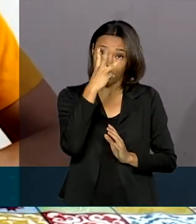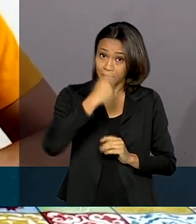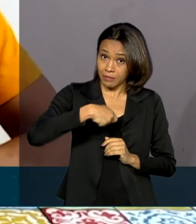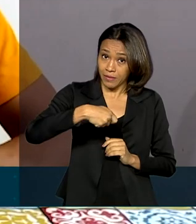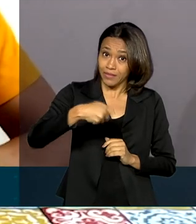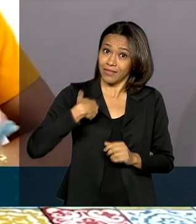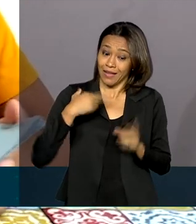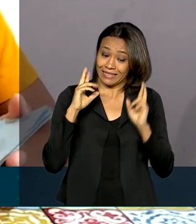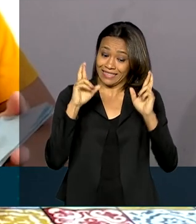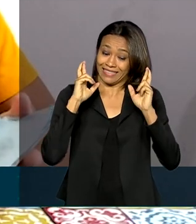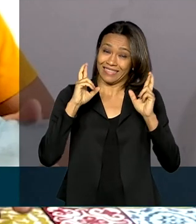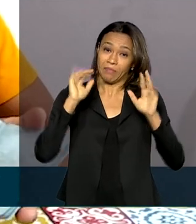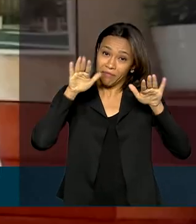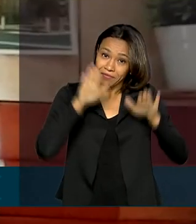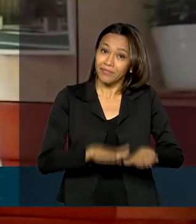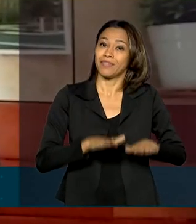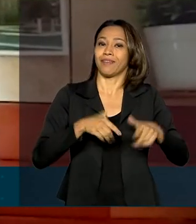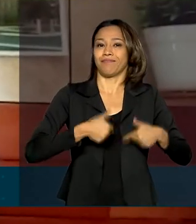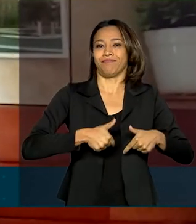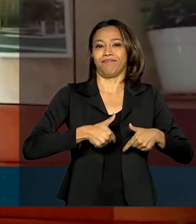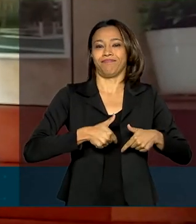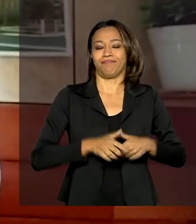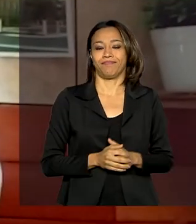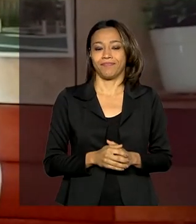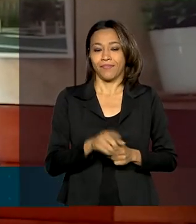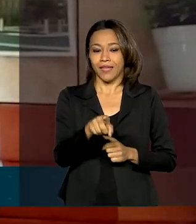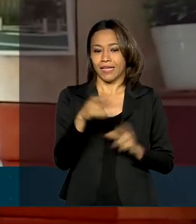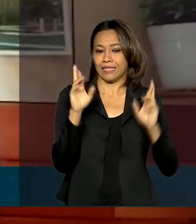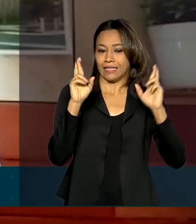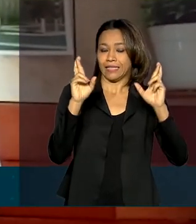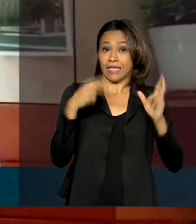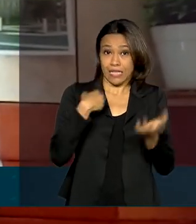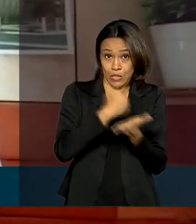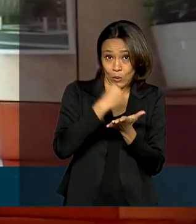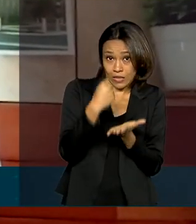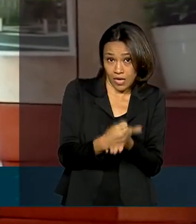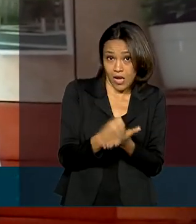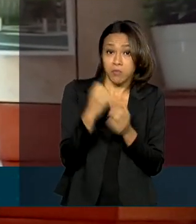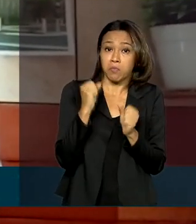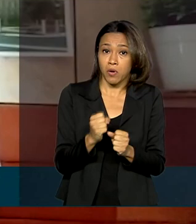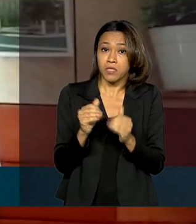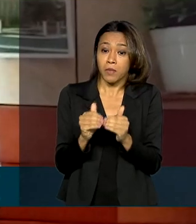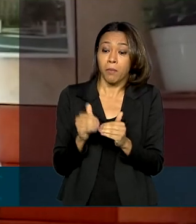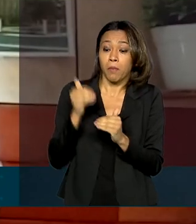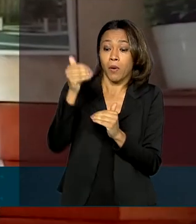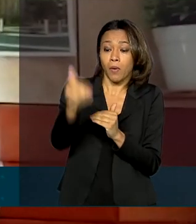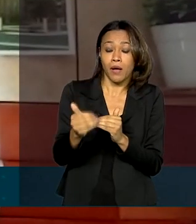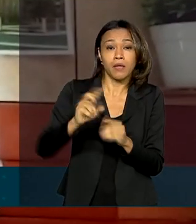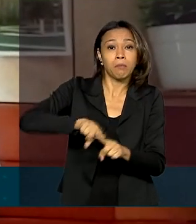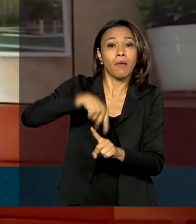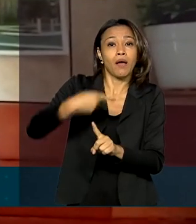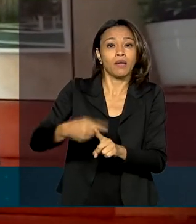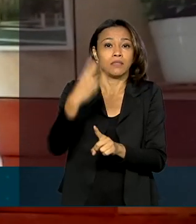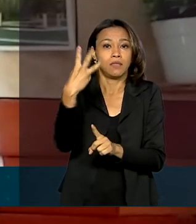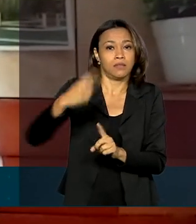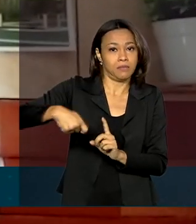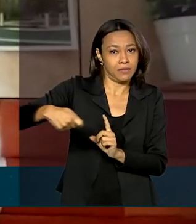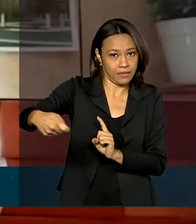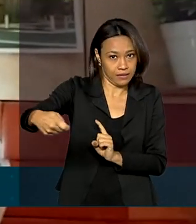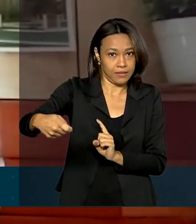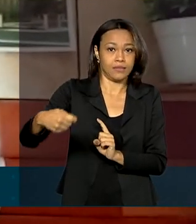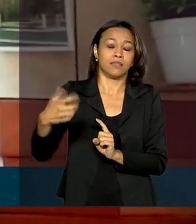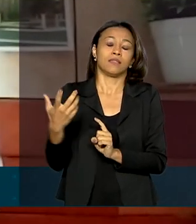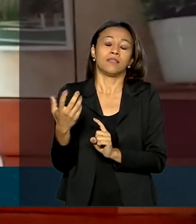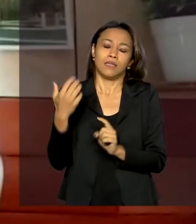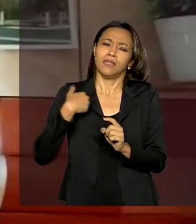torcendo para ser efetivado. A expectativa é de que esse contrato possa ser prorrogado por mais três meses e, consequentemente, ficar